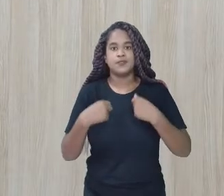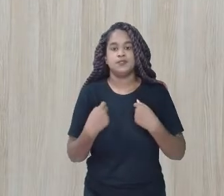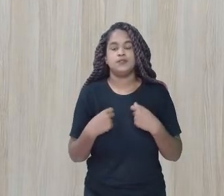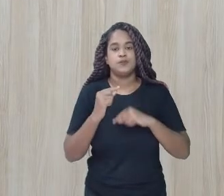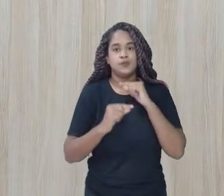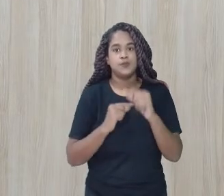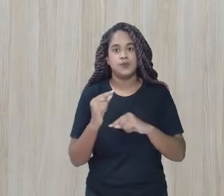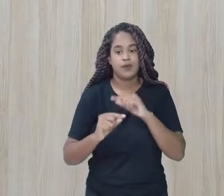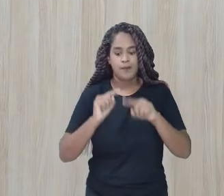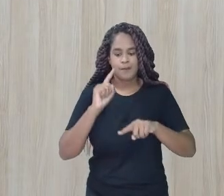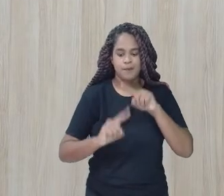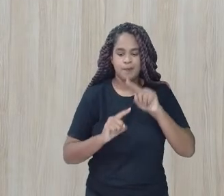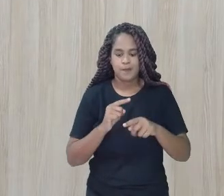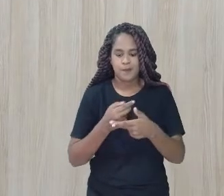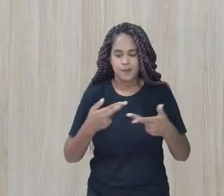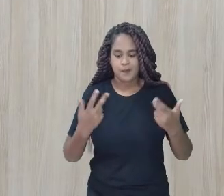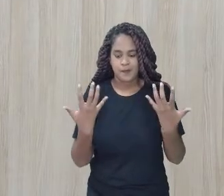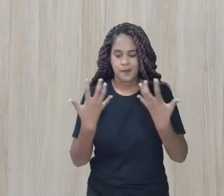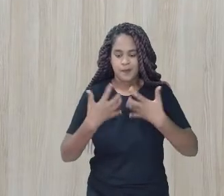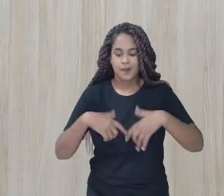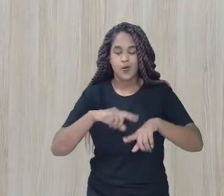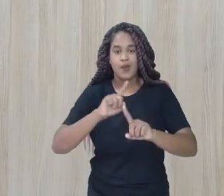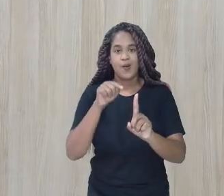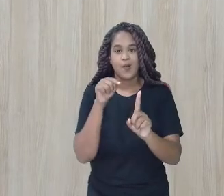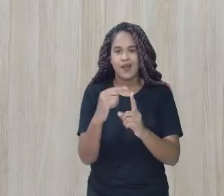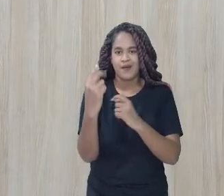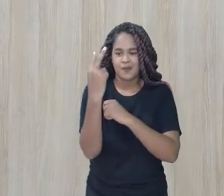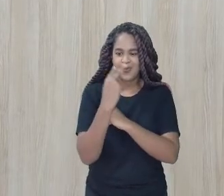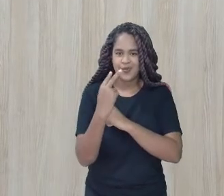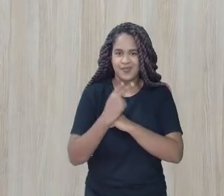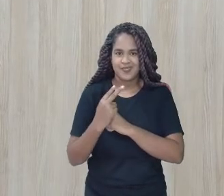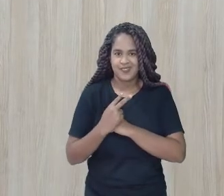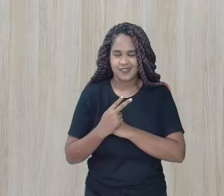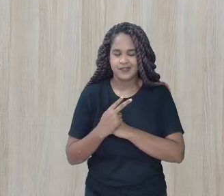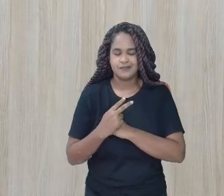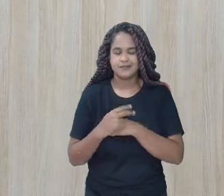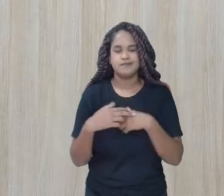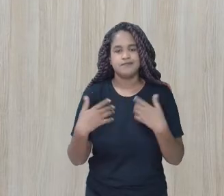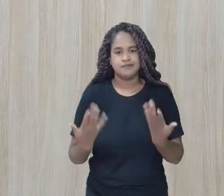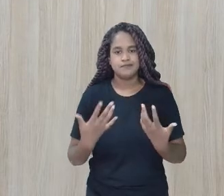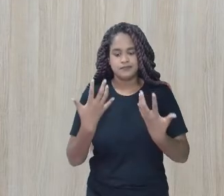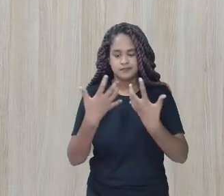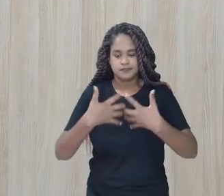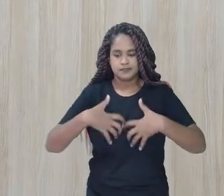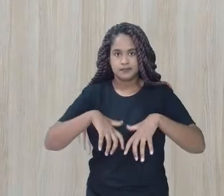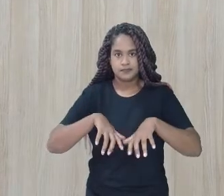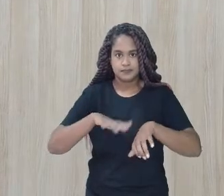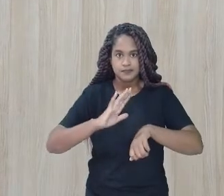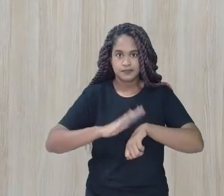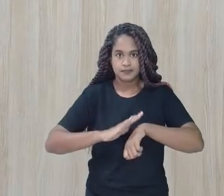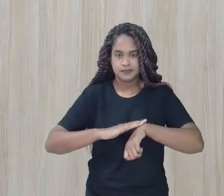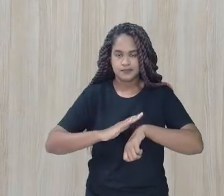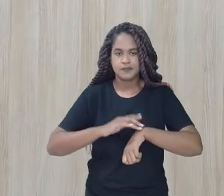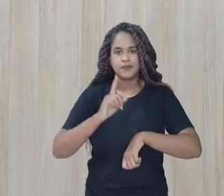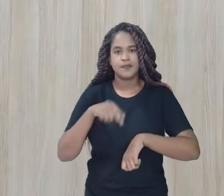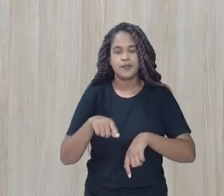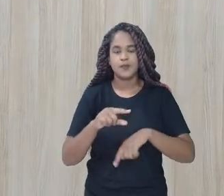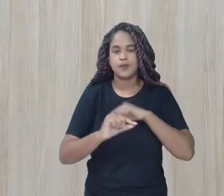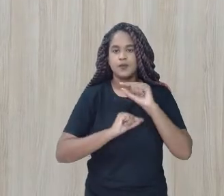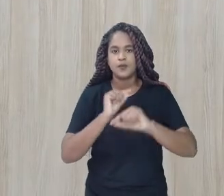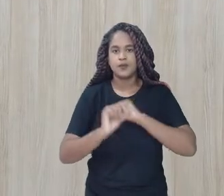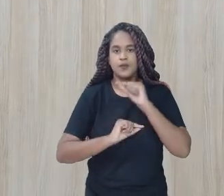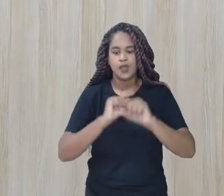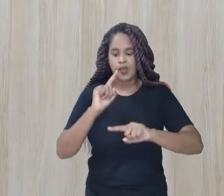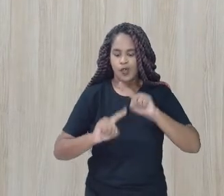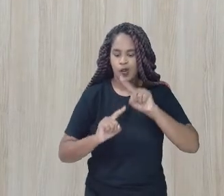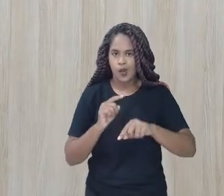proteja dos perigos oferecidos pelo universo. Então, a máquina do tempo é esse instrumento, como